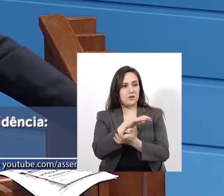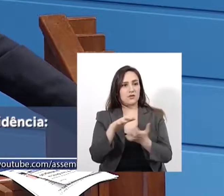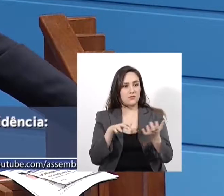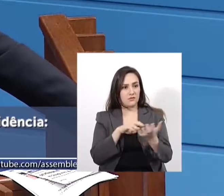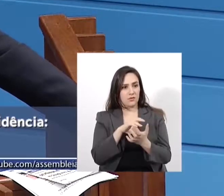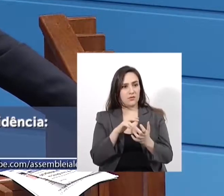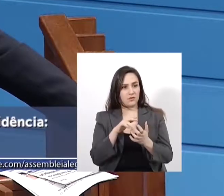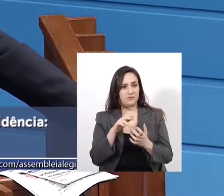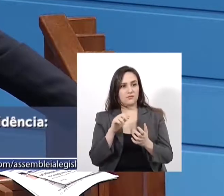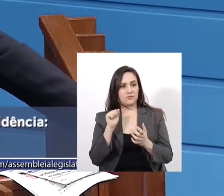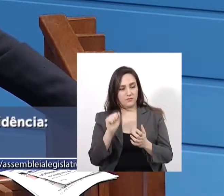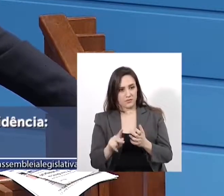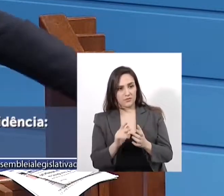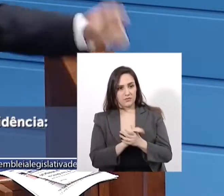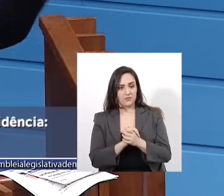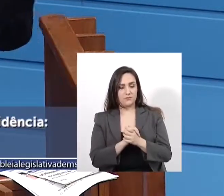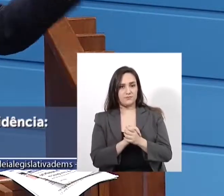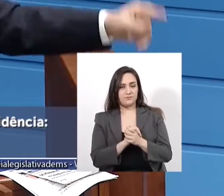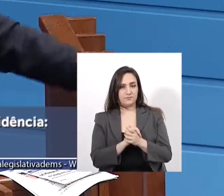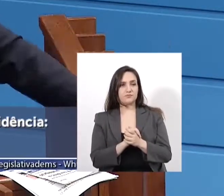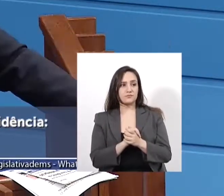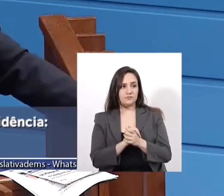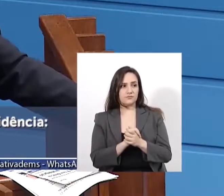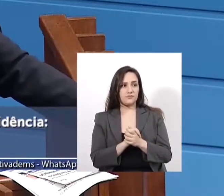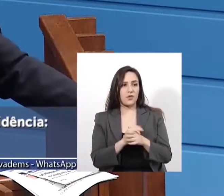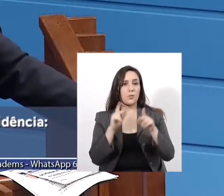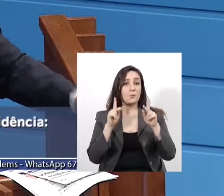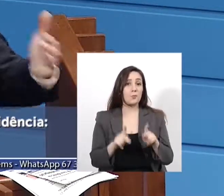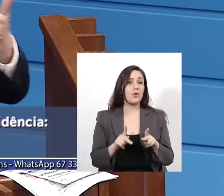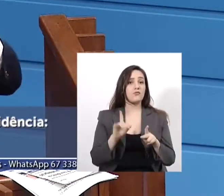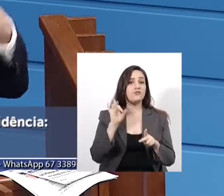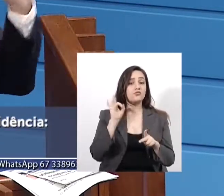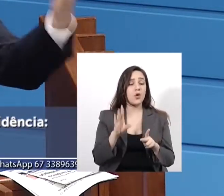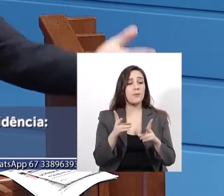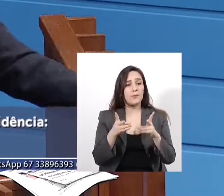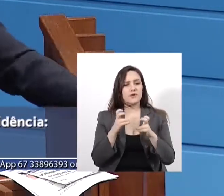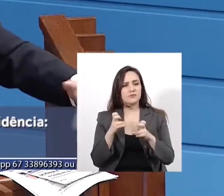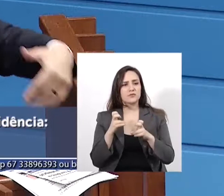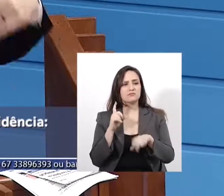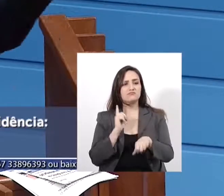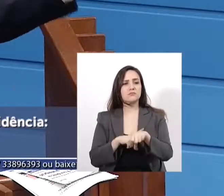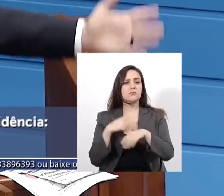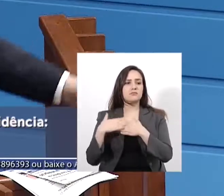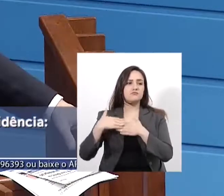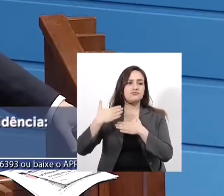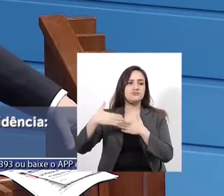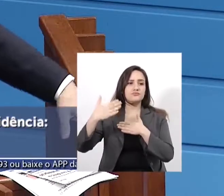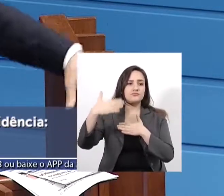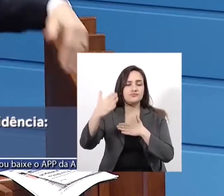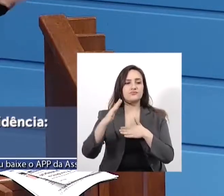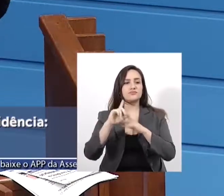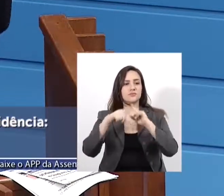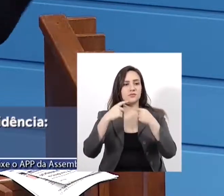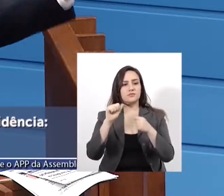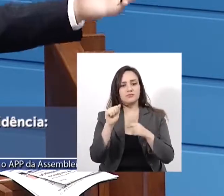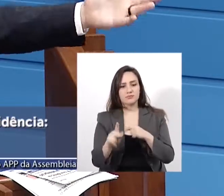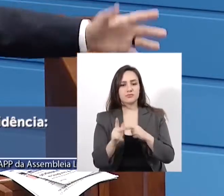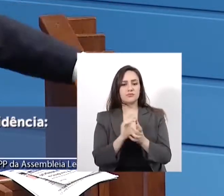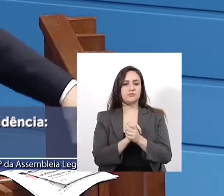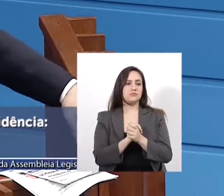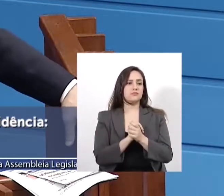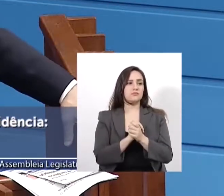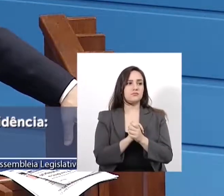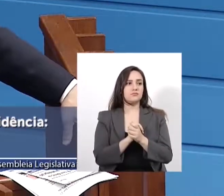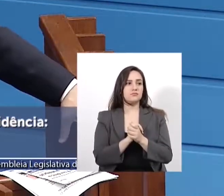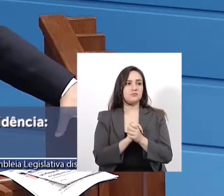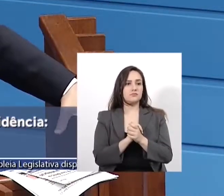que a população só vai sentir daqui a alguns anos, quando começar a se aposentar, quando entrar na regra de transição, quando esse